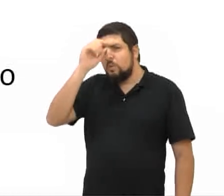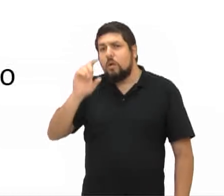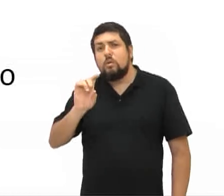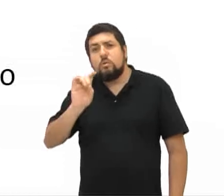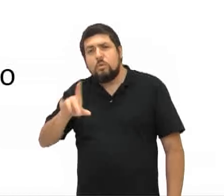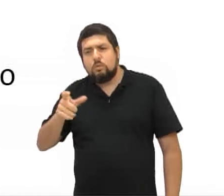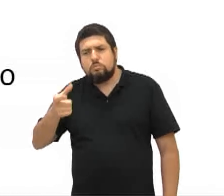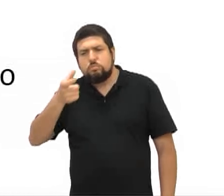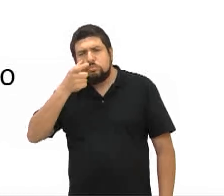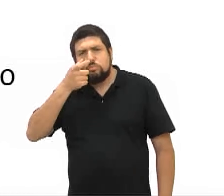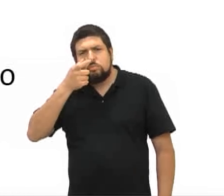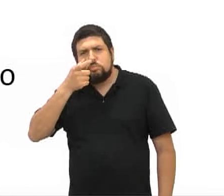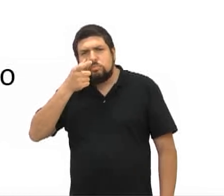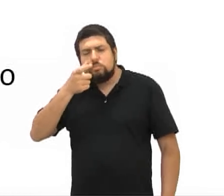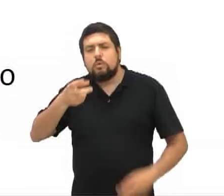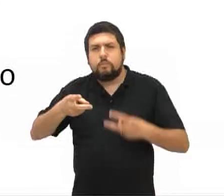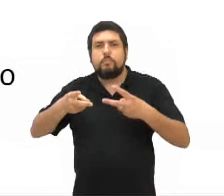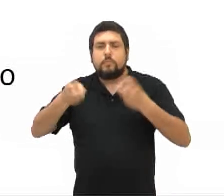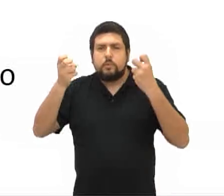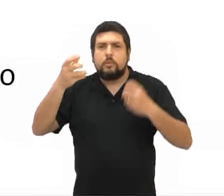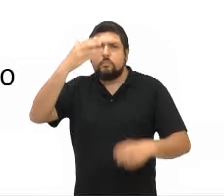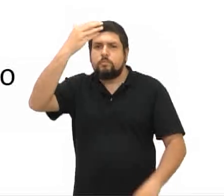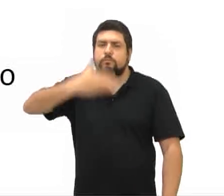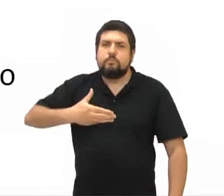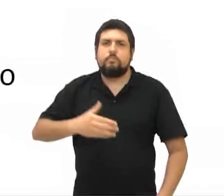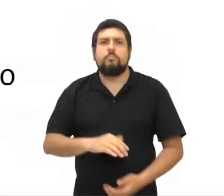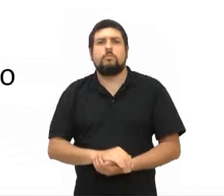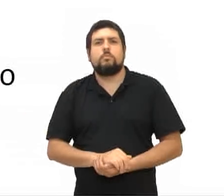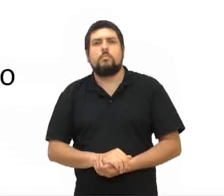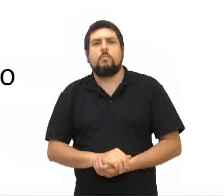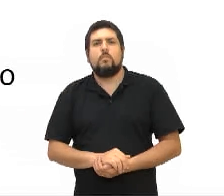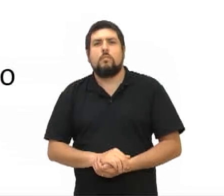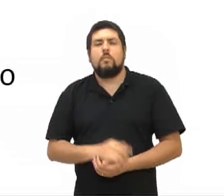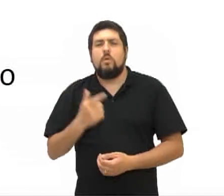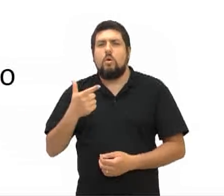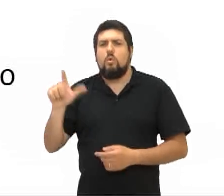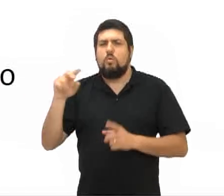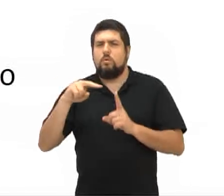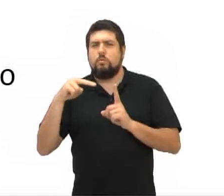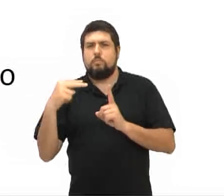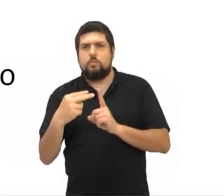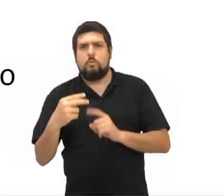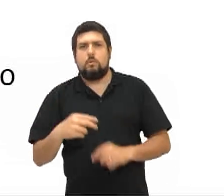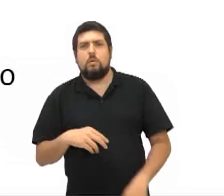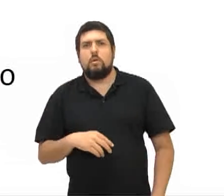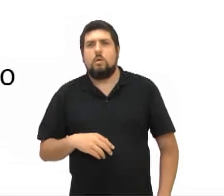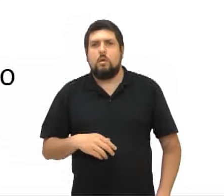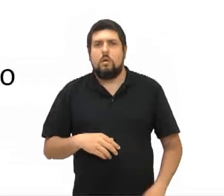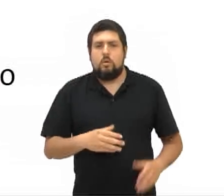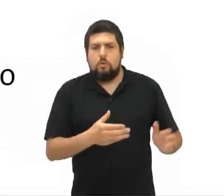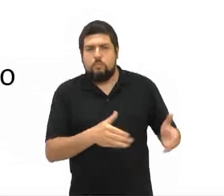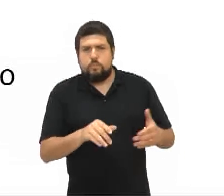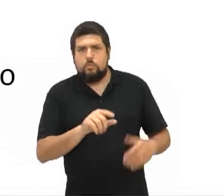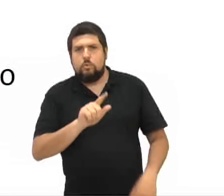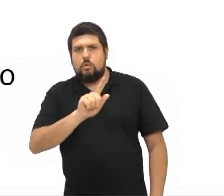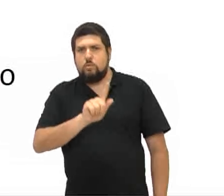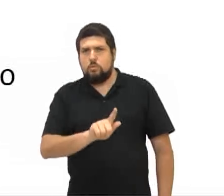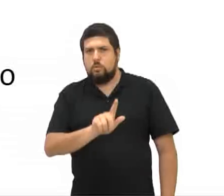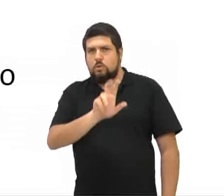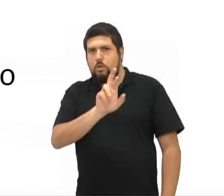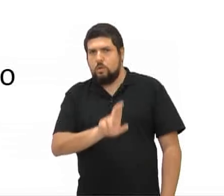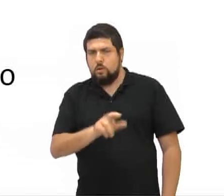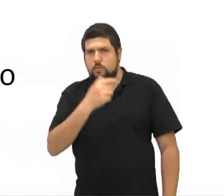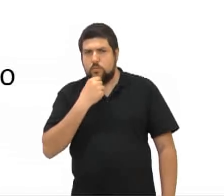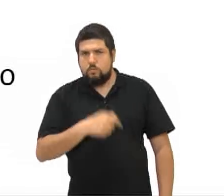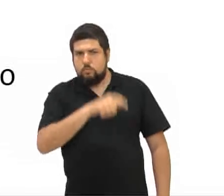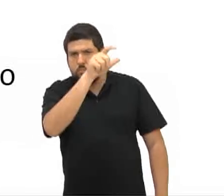da paisagem. Sob outro ponto de vista, o produtor GR defende que os agrotóxicos